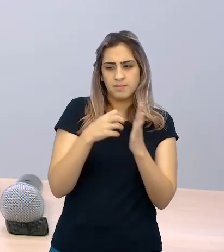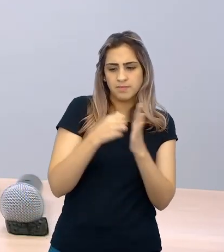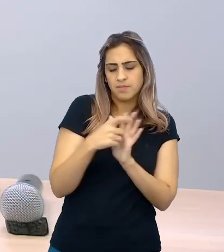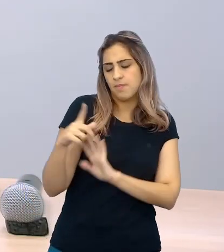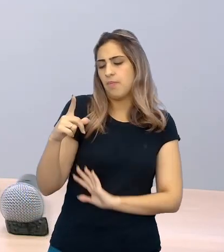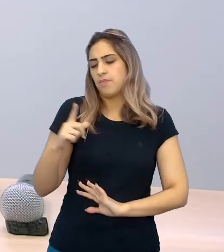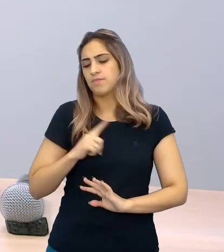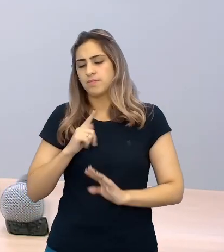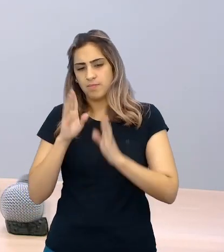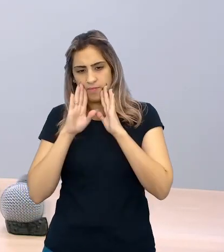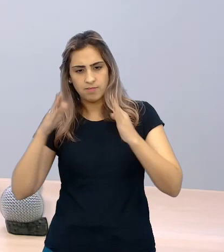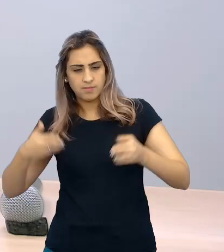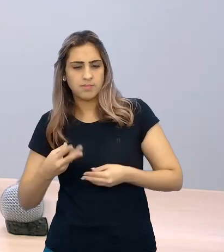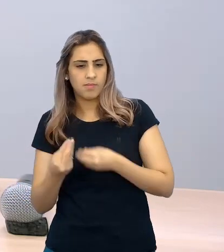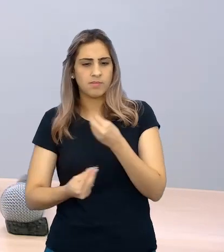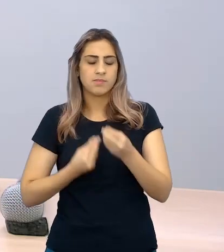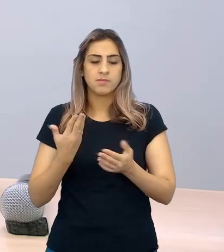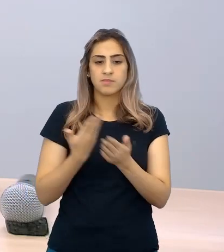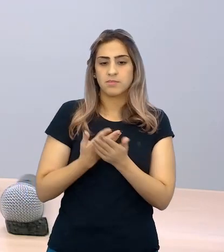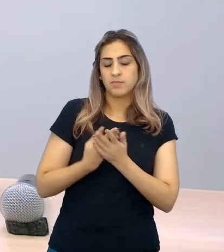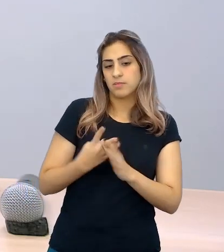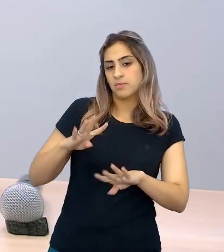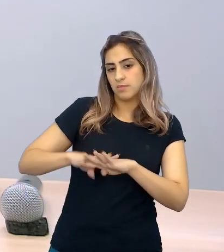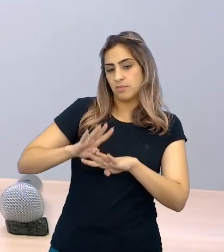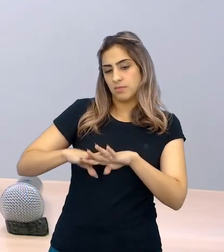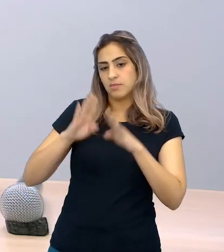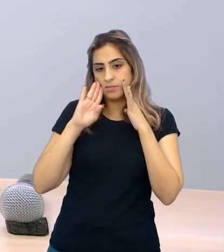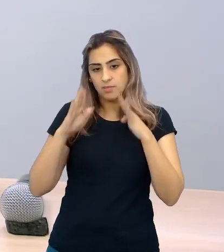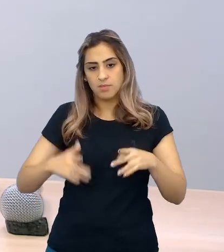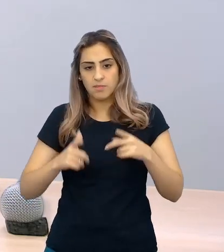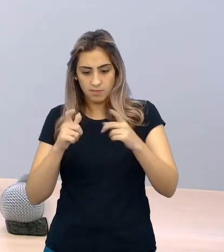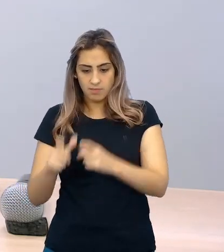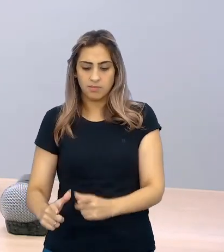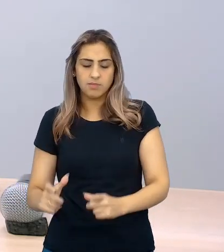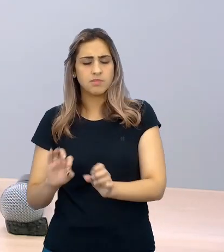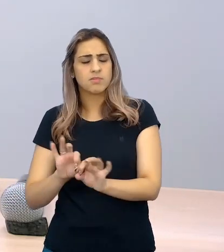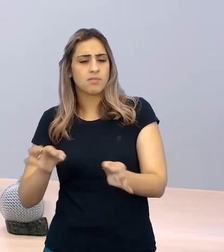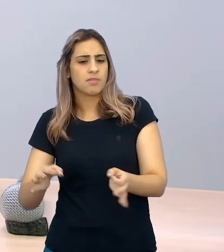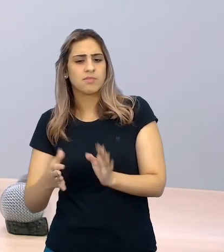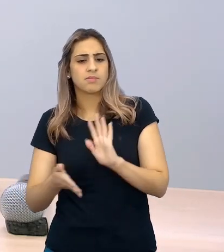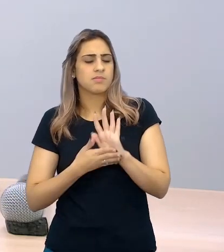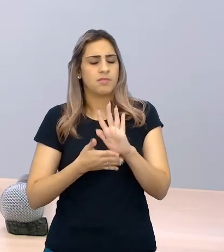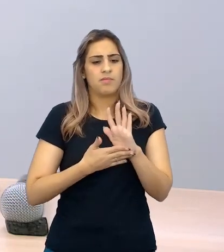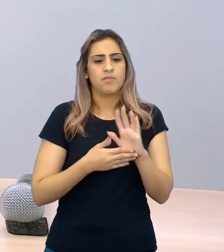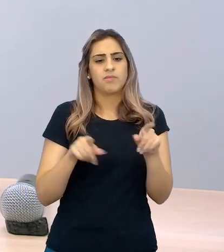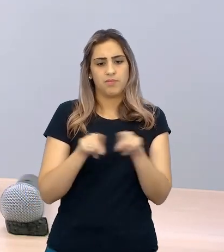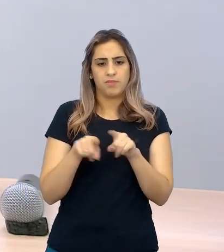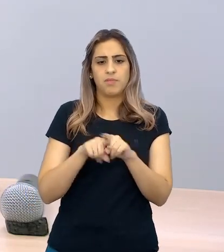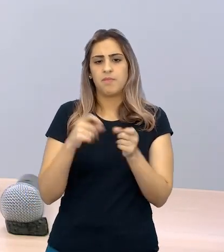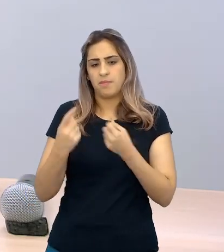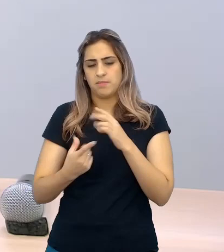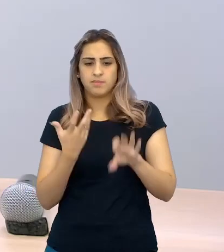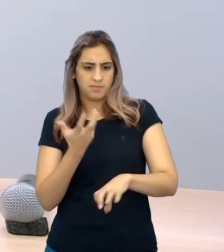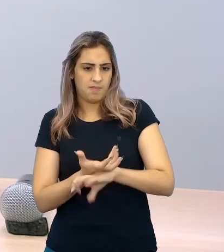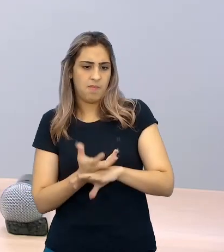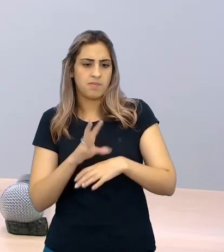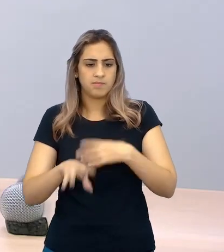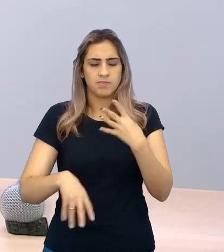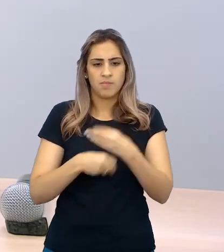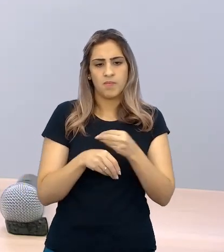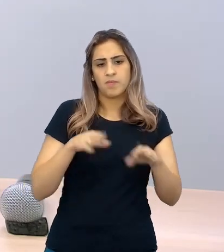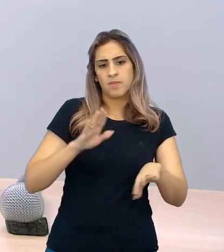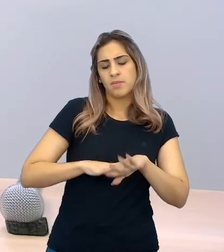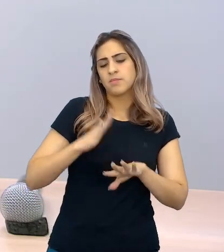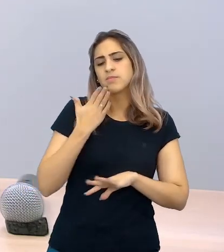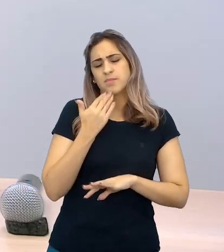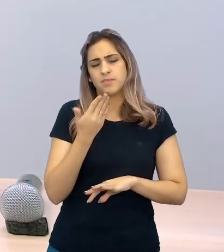né, essa visão de como a gente pode, numa aula de matemática, colocar nem que seja um pouquinho dessa pauta. Claro que algumas disciplinas, alguns componentes, é muito